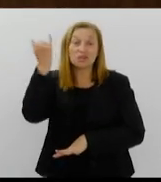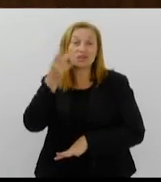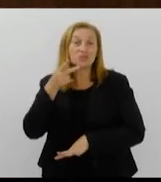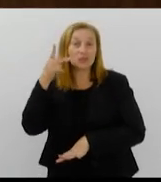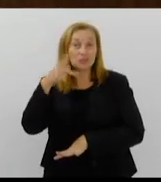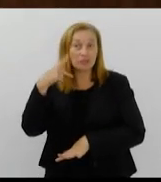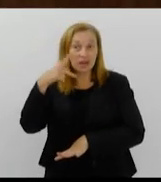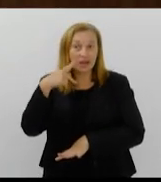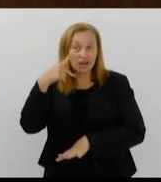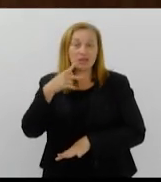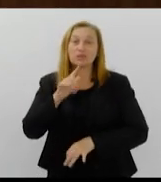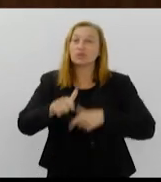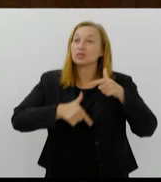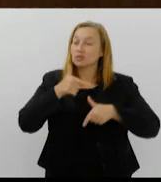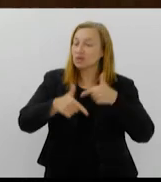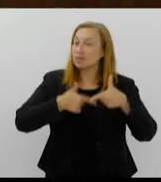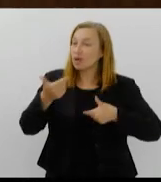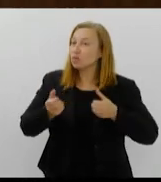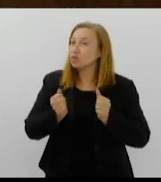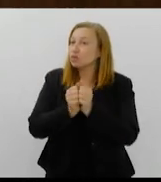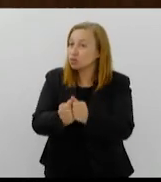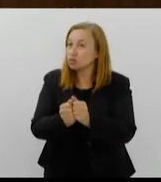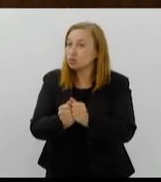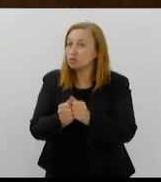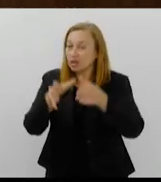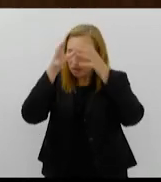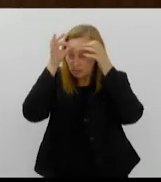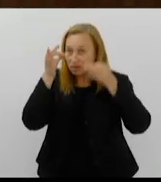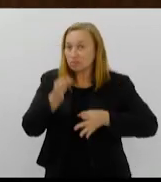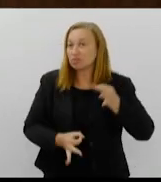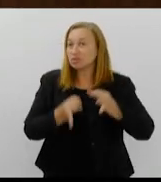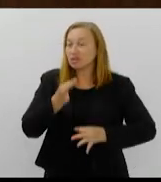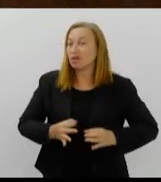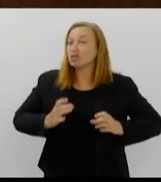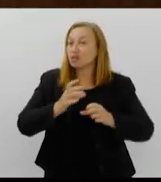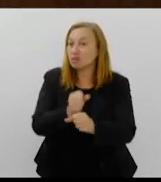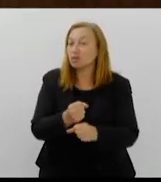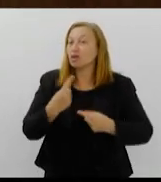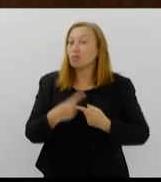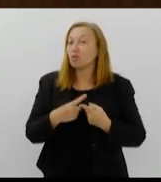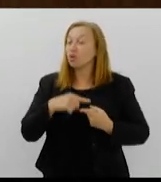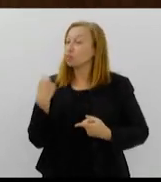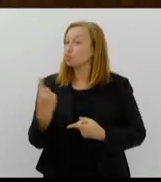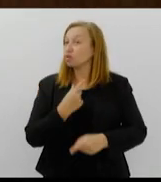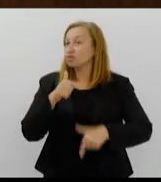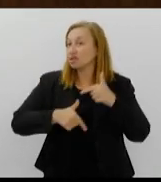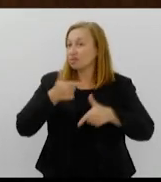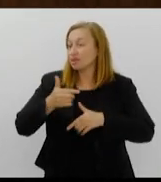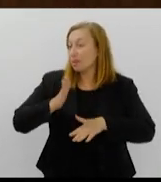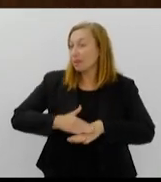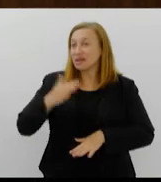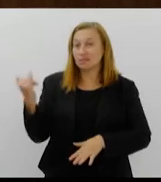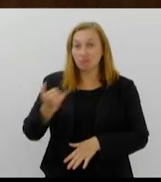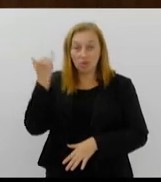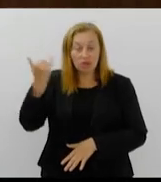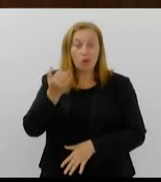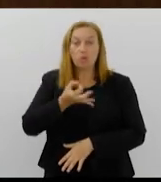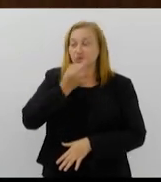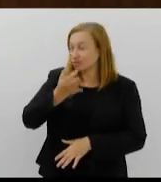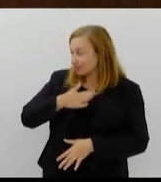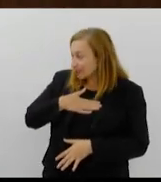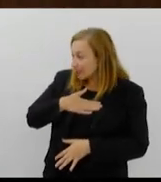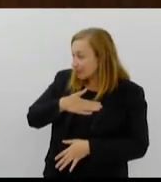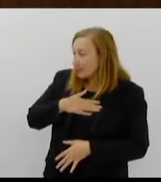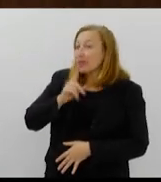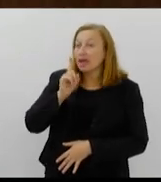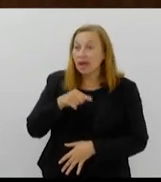Parlamento no trabalho conjunto com o Tribunal de Contas, porque a nossa função mais relevante, na minha opinião,